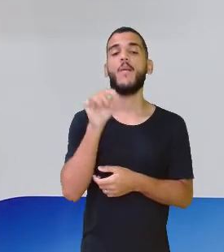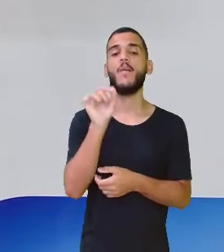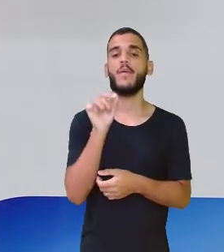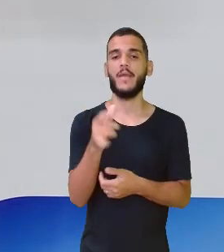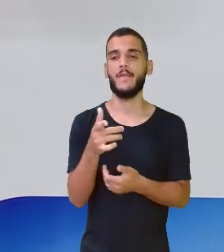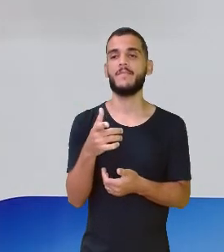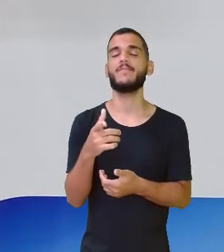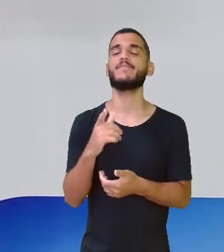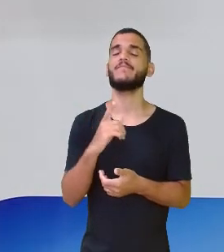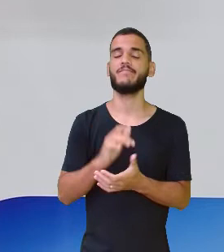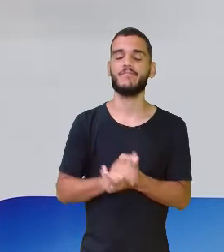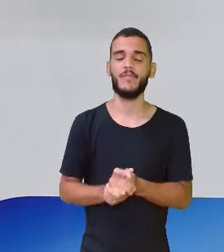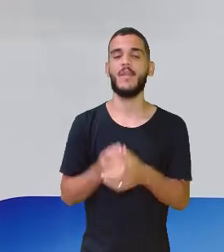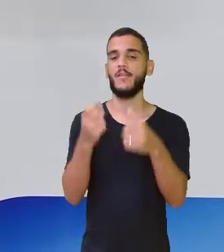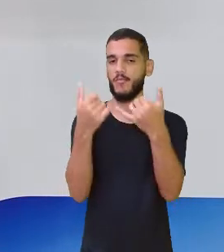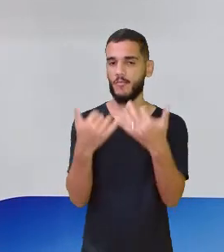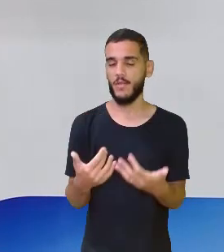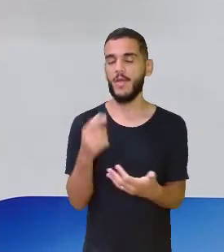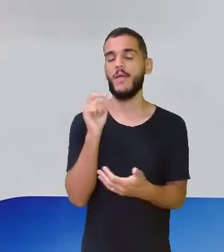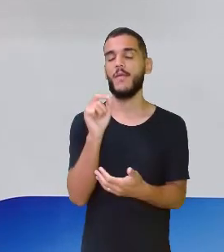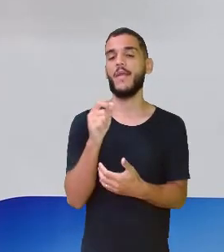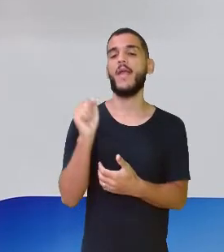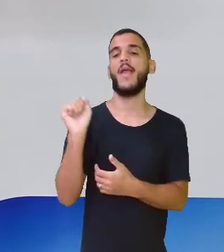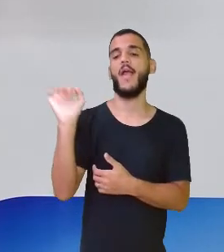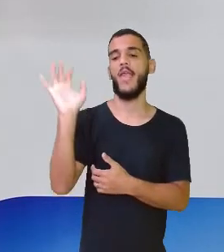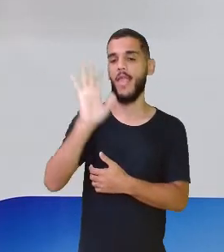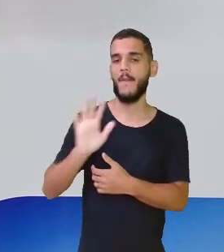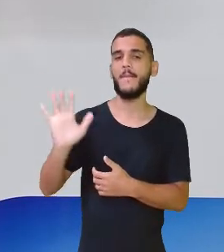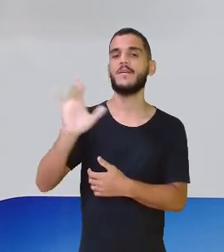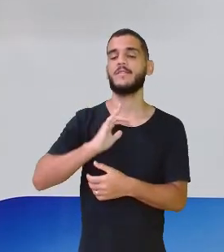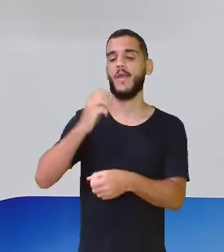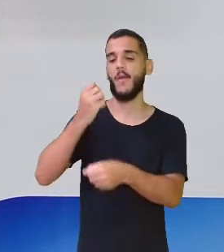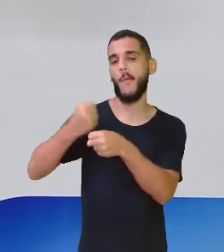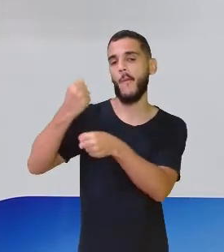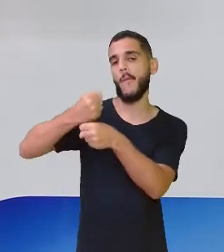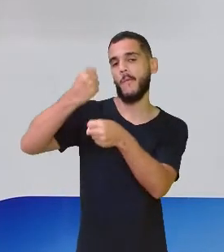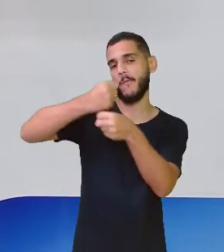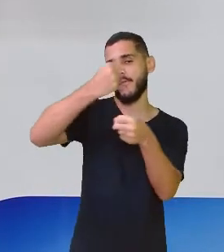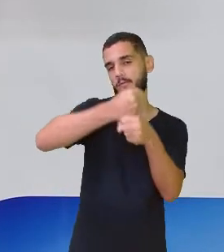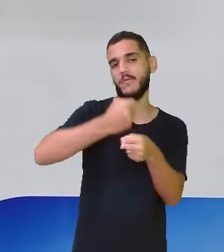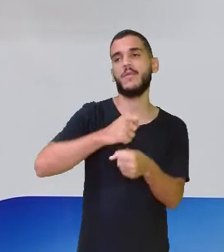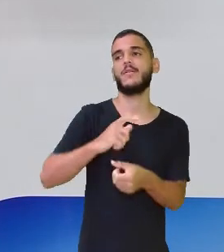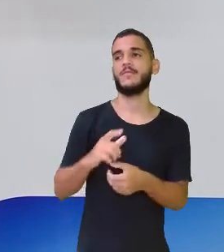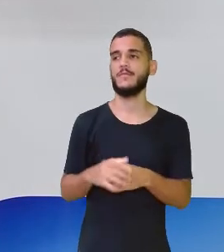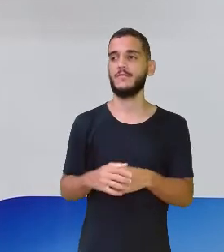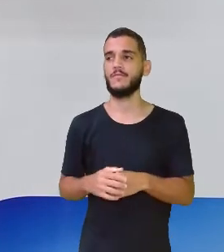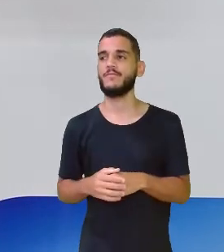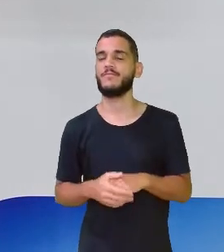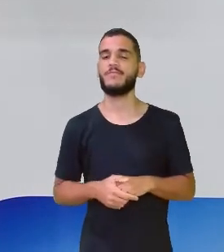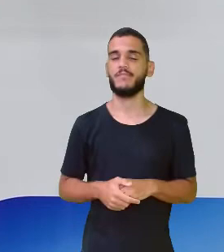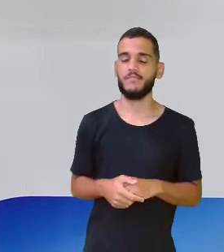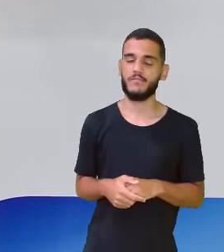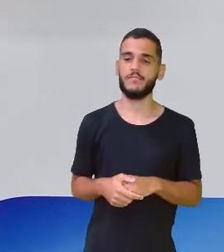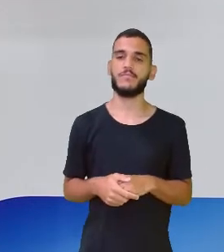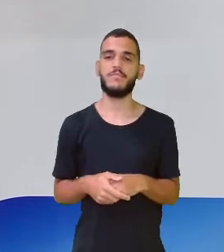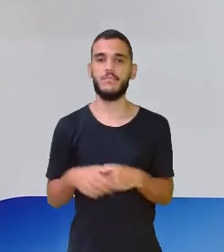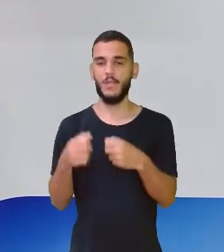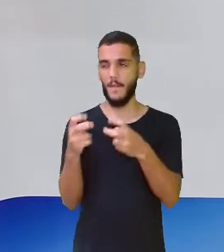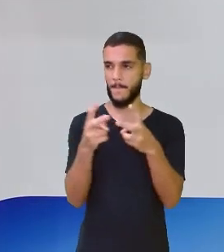vê aí? A imagem, né, de um engenho, e a gente vê algumas construções, né, na imagem. Vamos retornar a imagem.